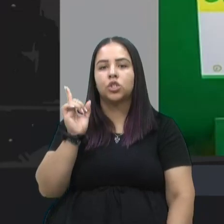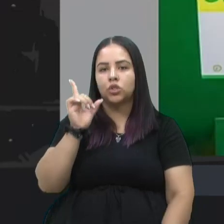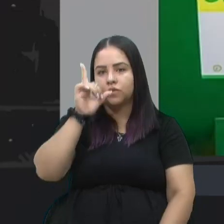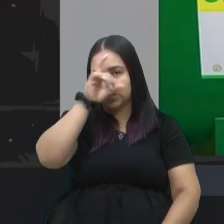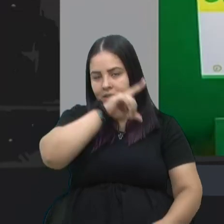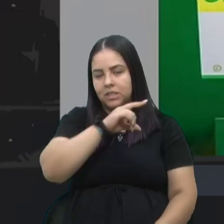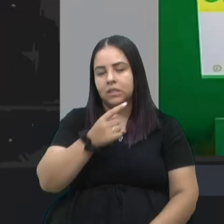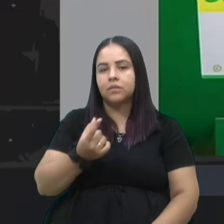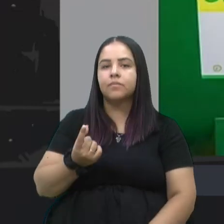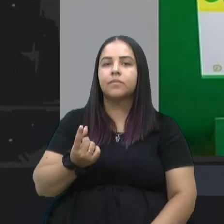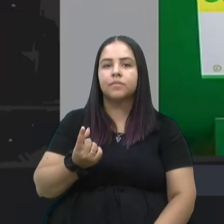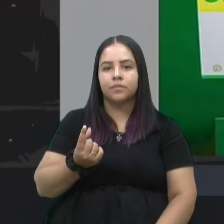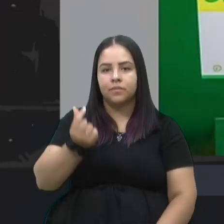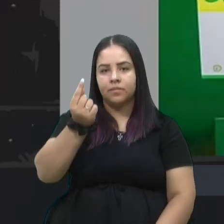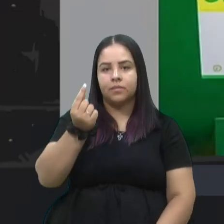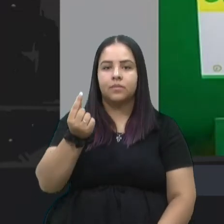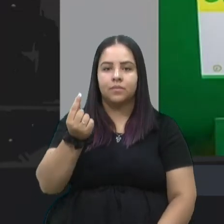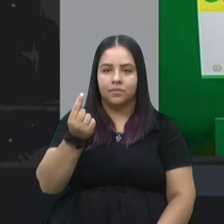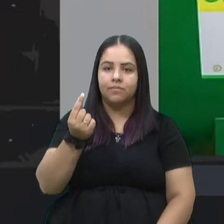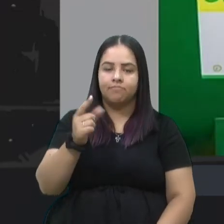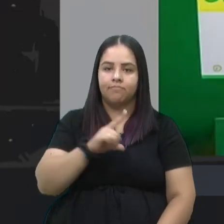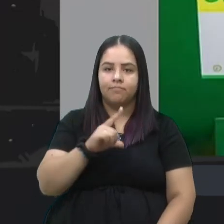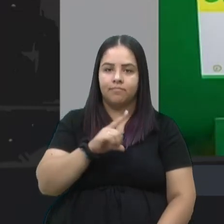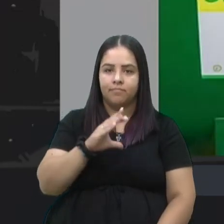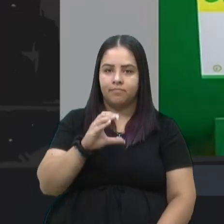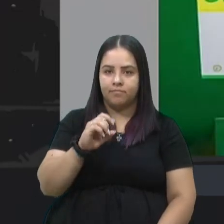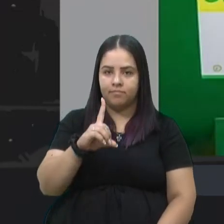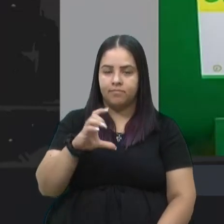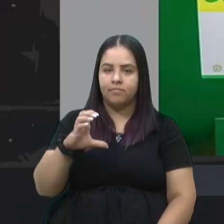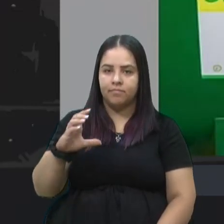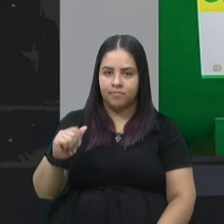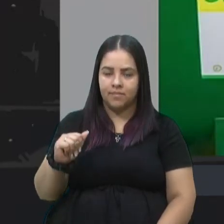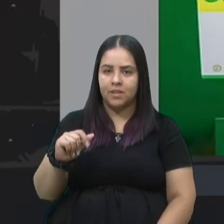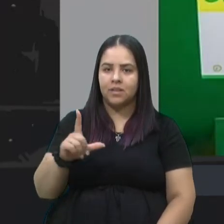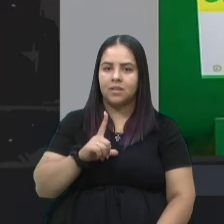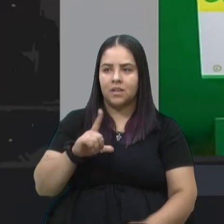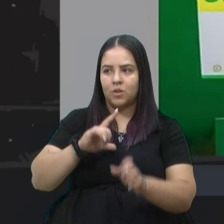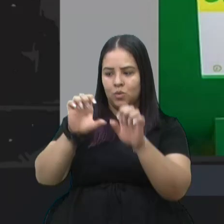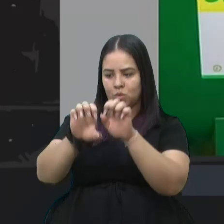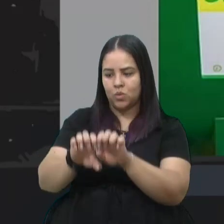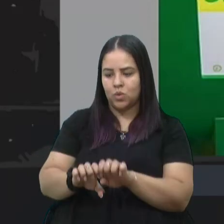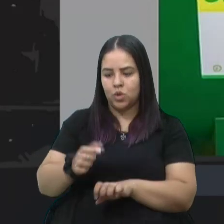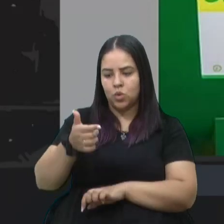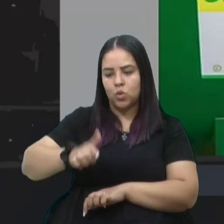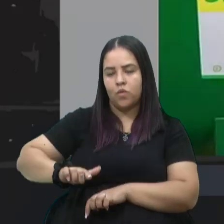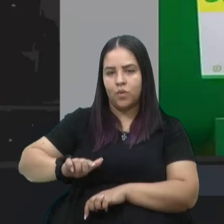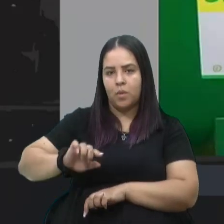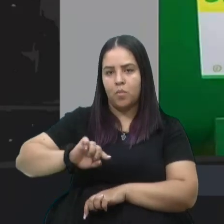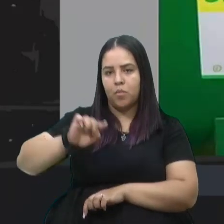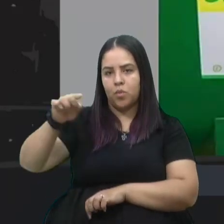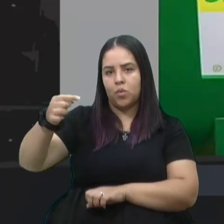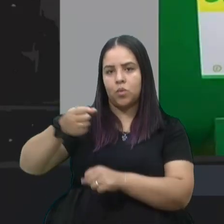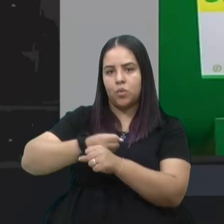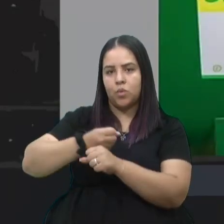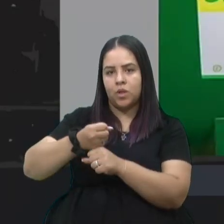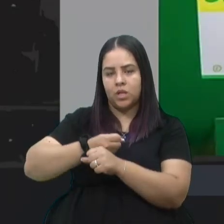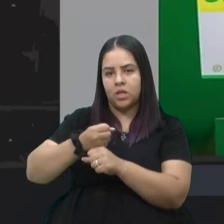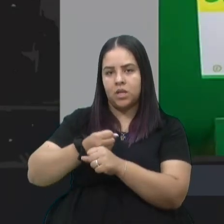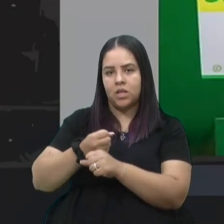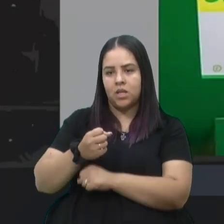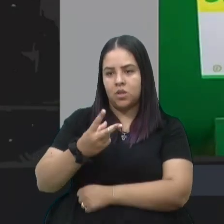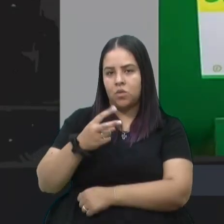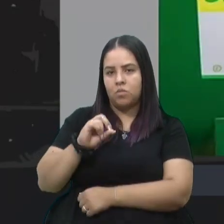porque passa a Codeca. Ela está sendo reestruturada. Nesse próximo ano, nesse ano